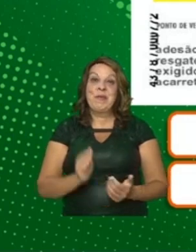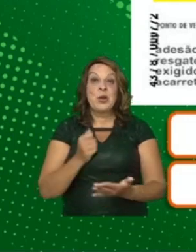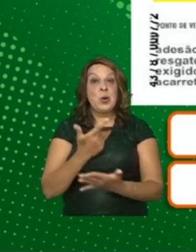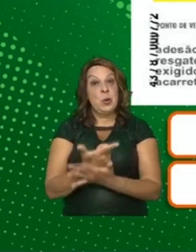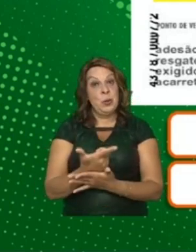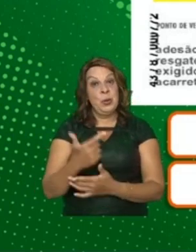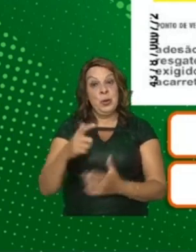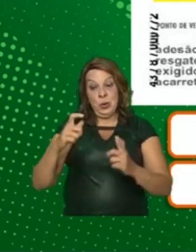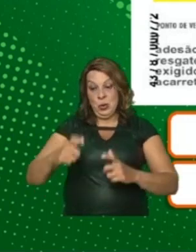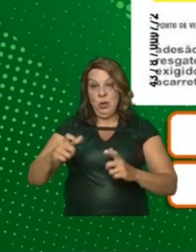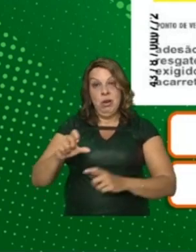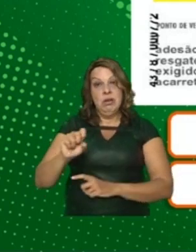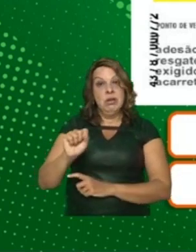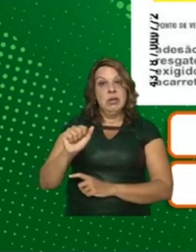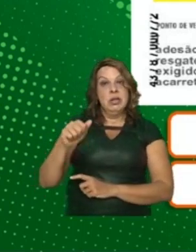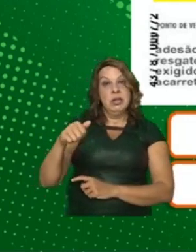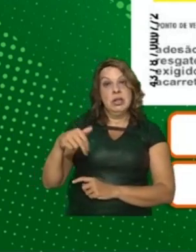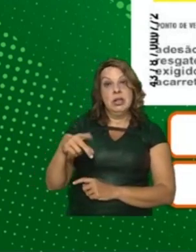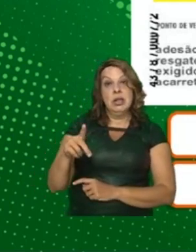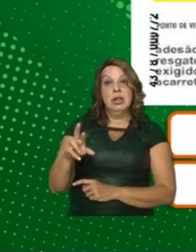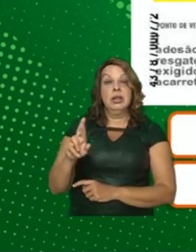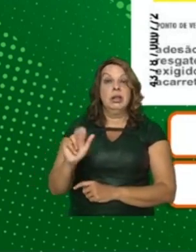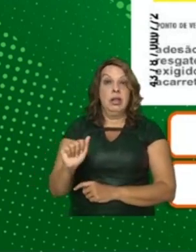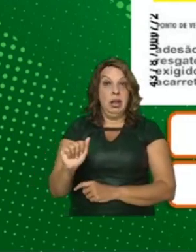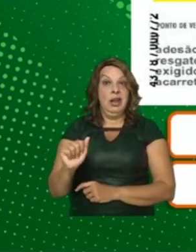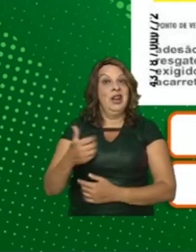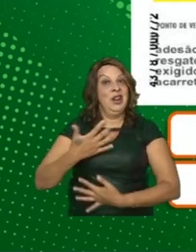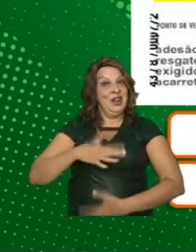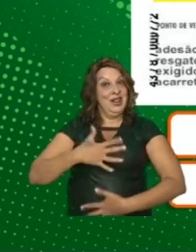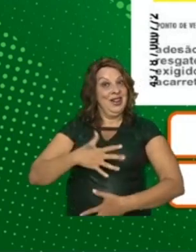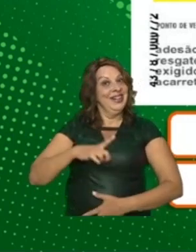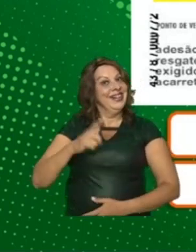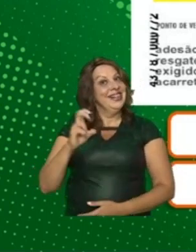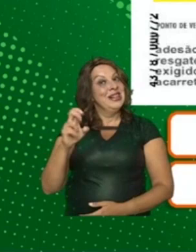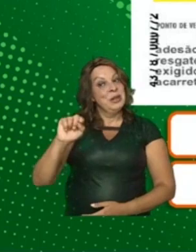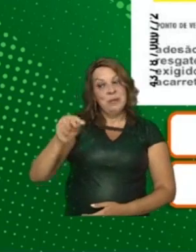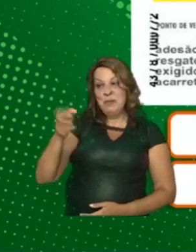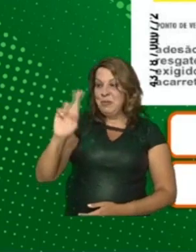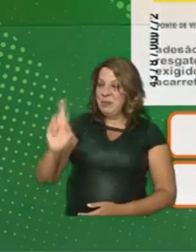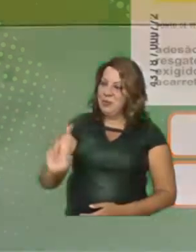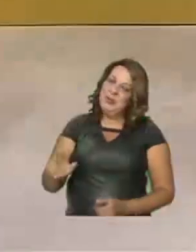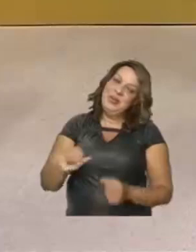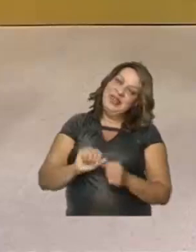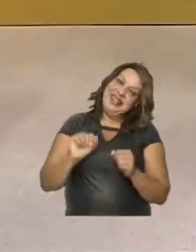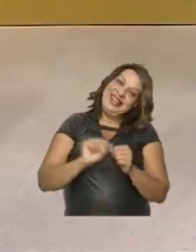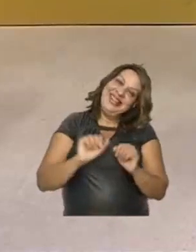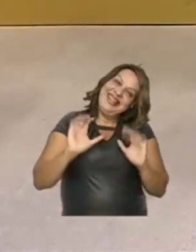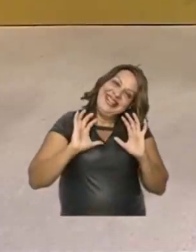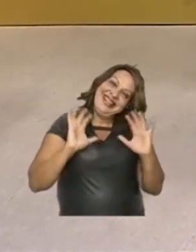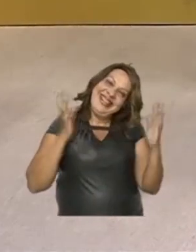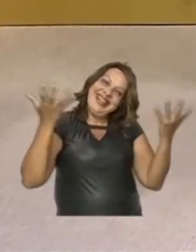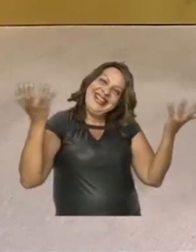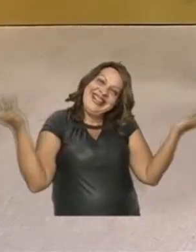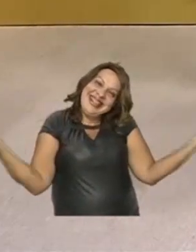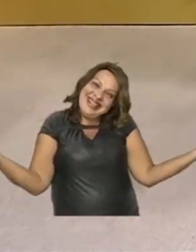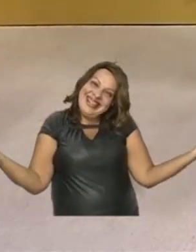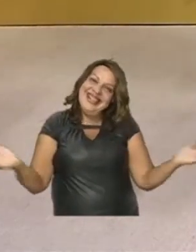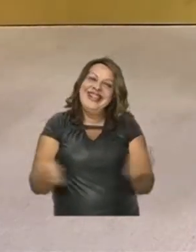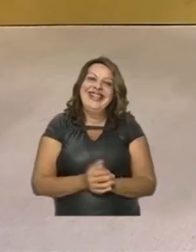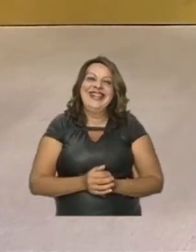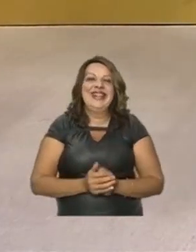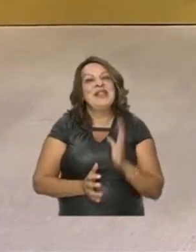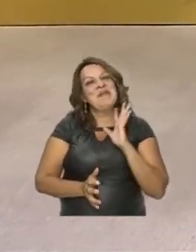da Sandra, Regional Glória. E aí agora tem R$5.000 para fazer a alegria aí da nossa que contemplada. Que